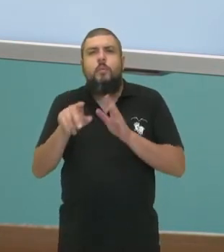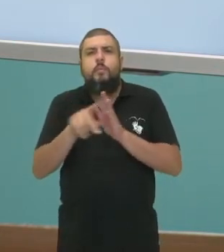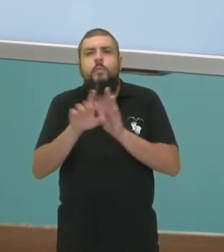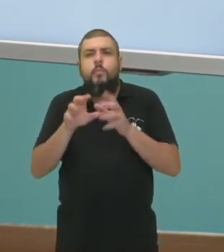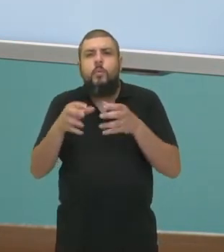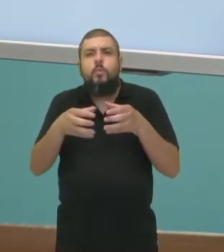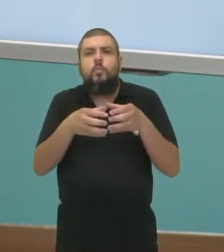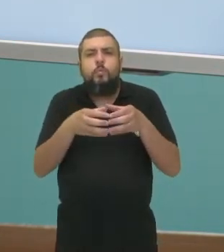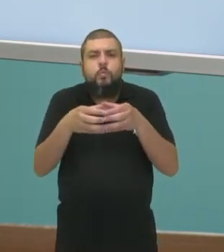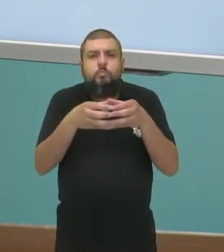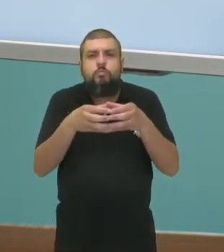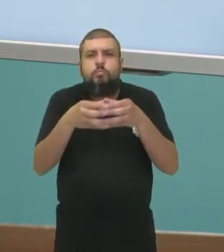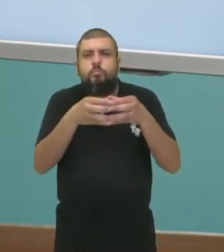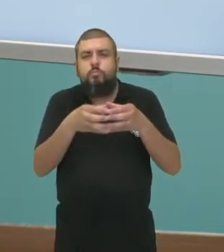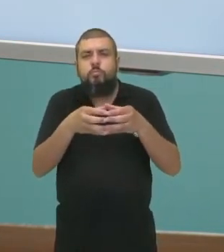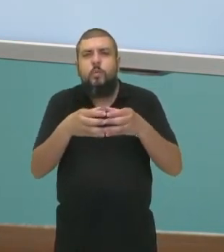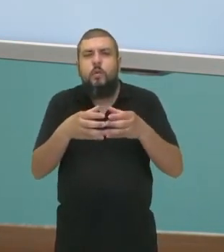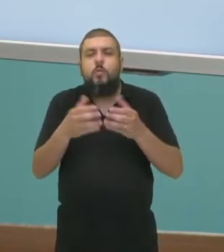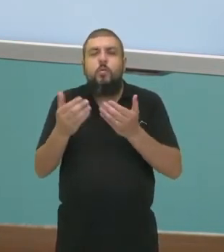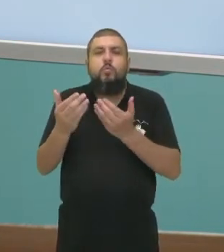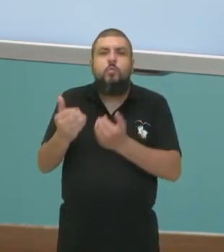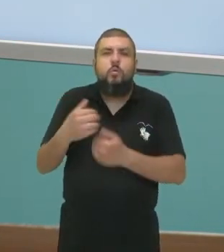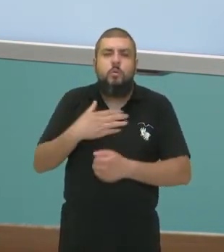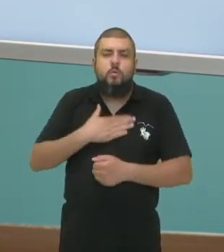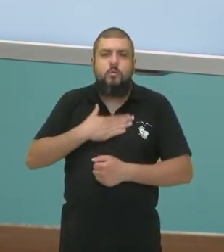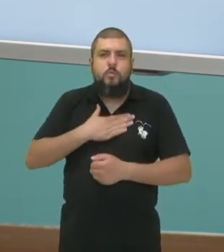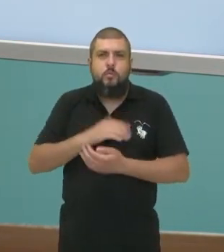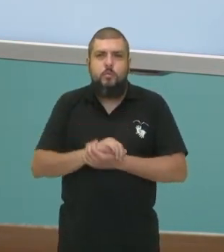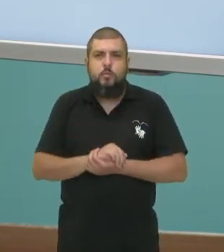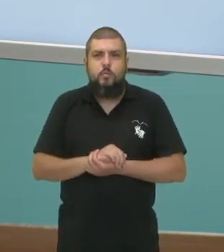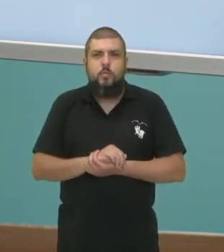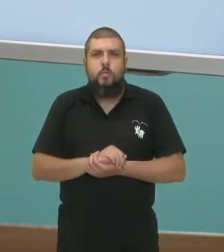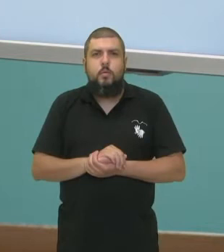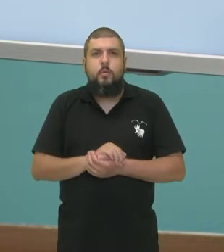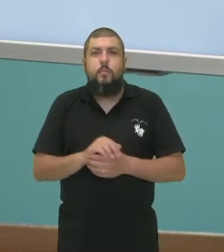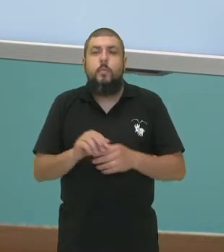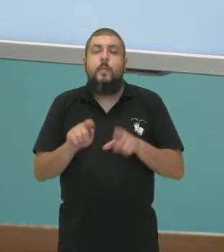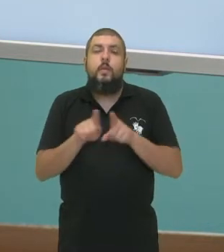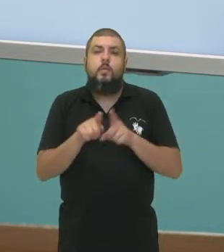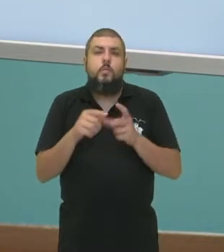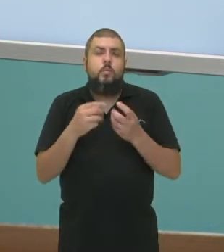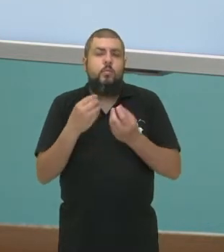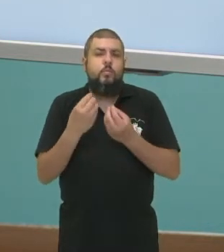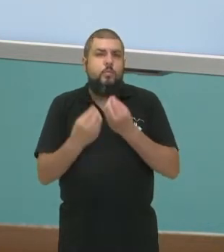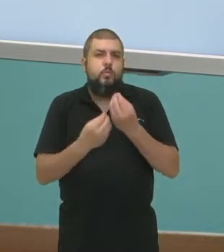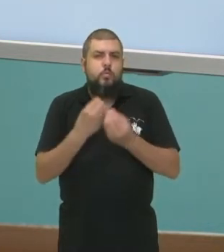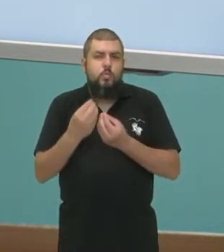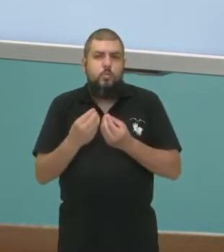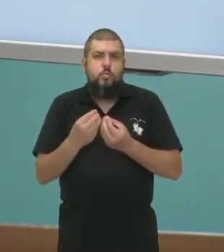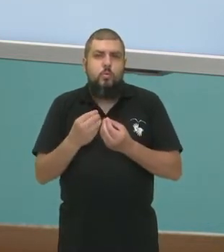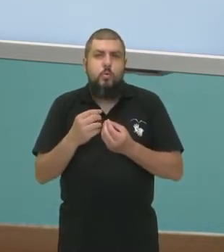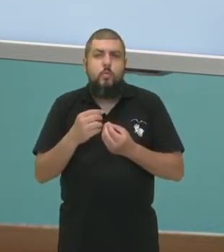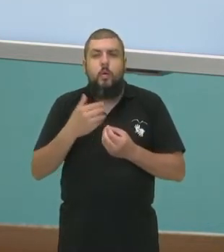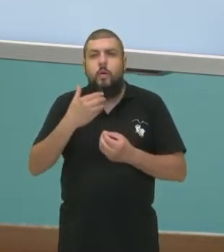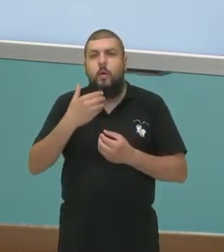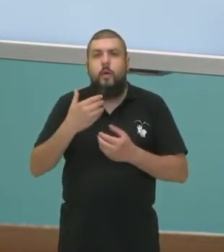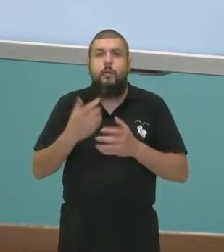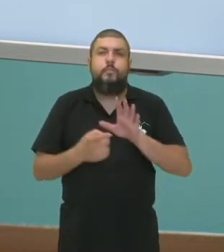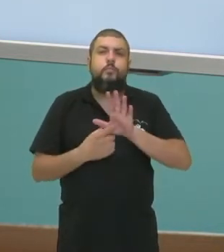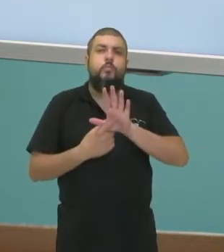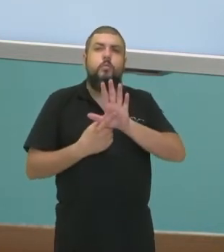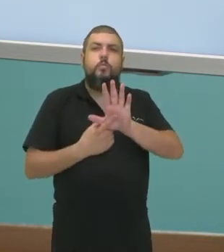daquele grupinho, né, entre aspas aqui. E como que vai ser isso, né? Tendo o melhor celular, o